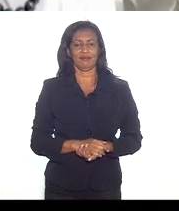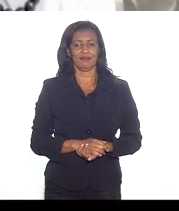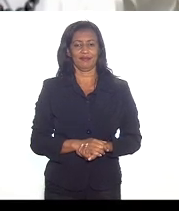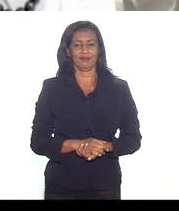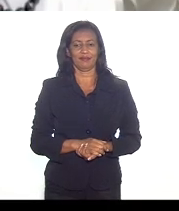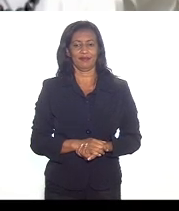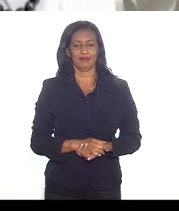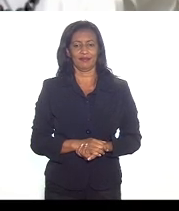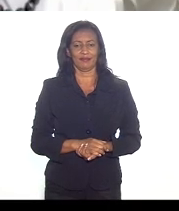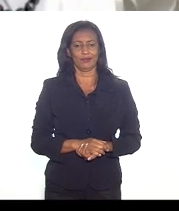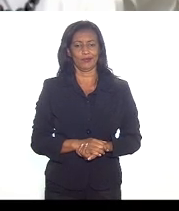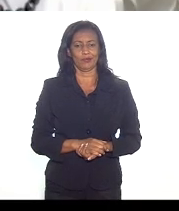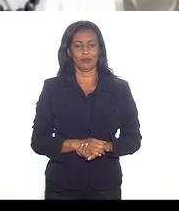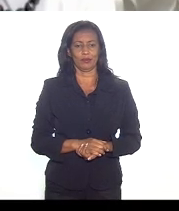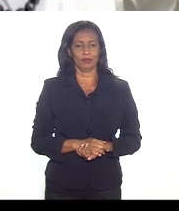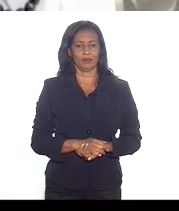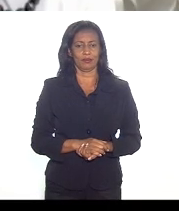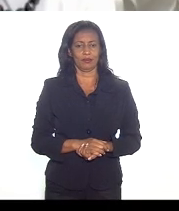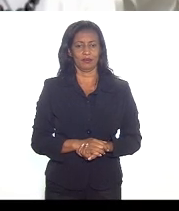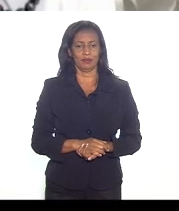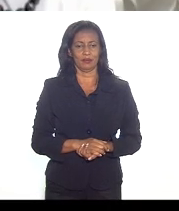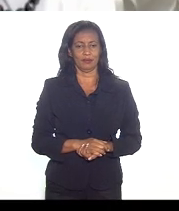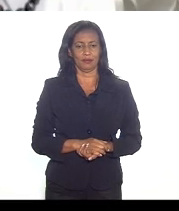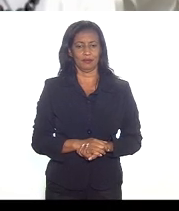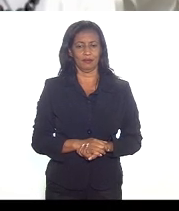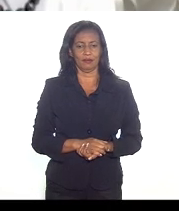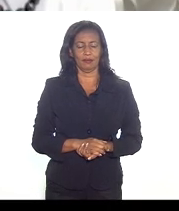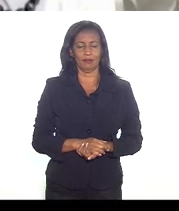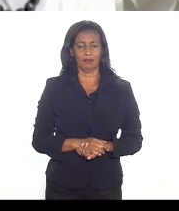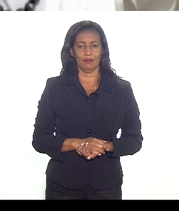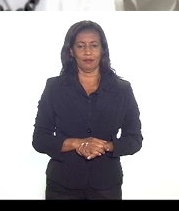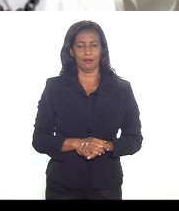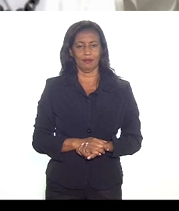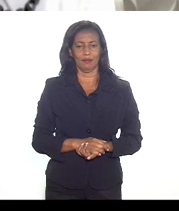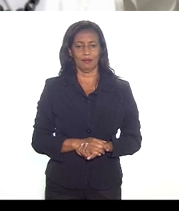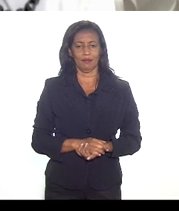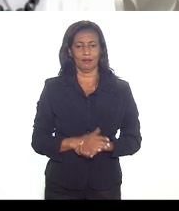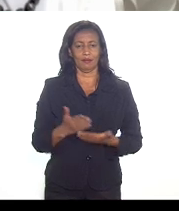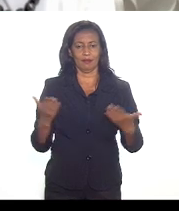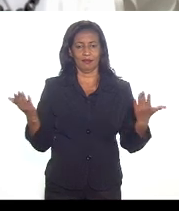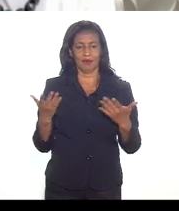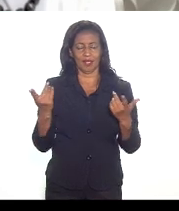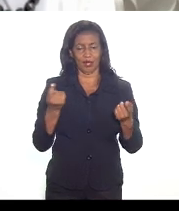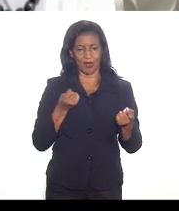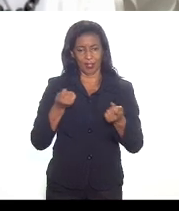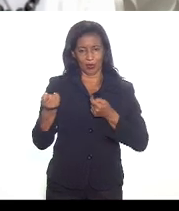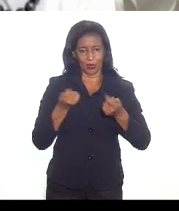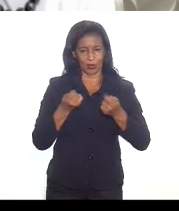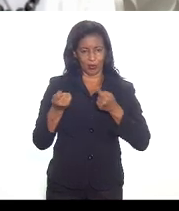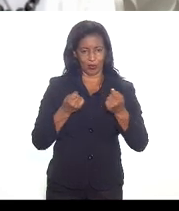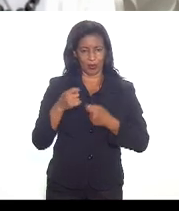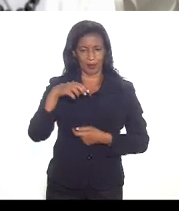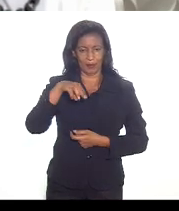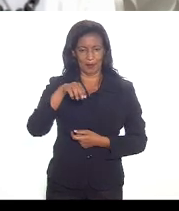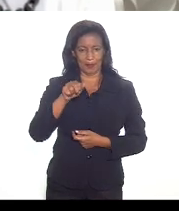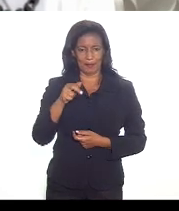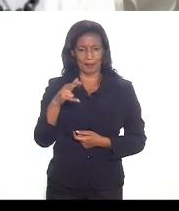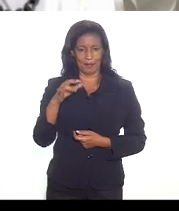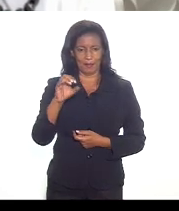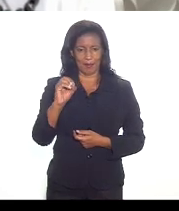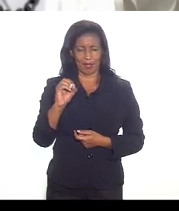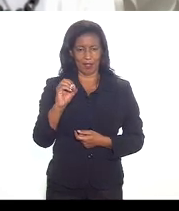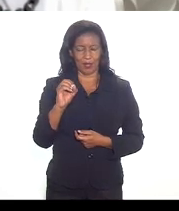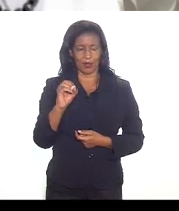obrigada. Obrigado, deputada Zeidan. Eu ia solicitar ao economista Mauro Osório que nos